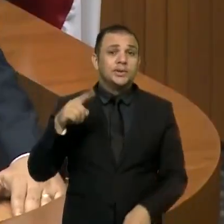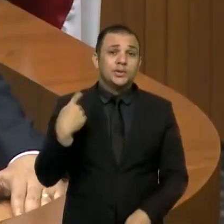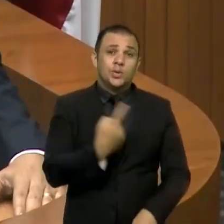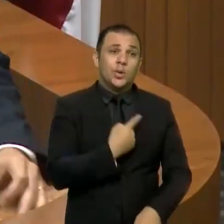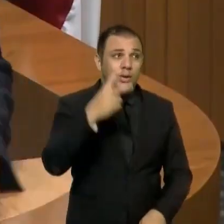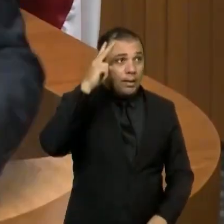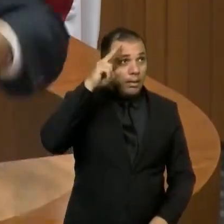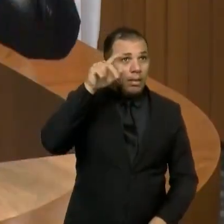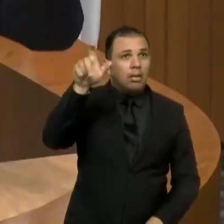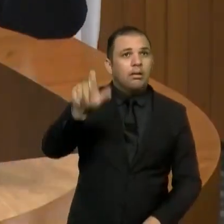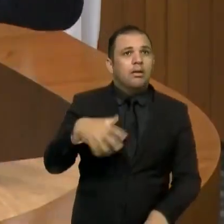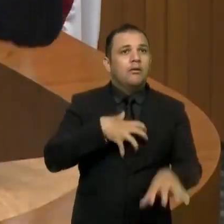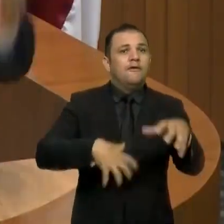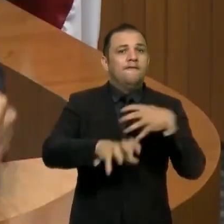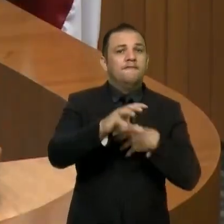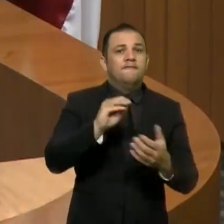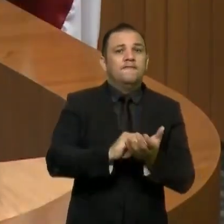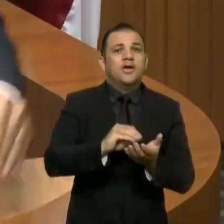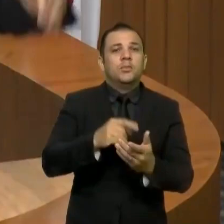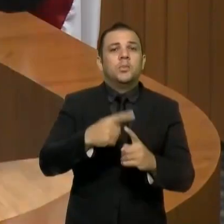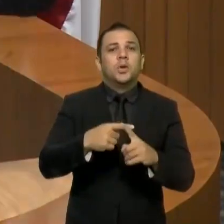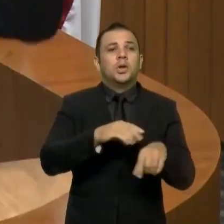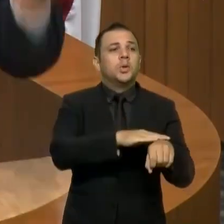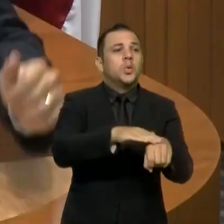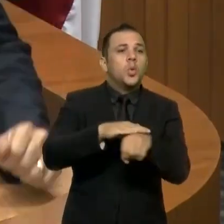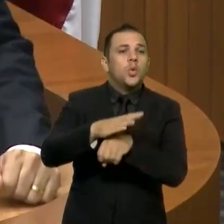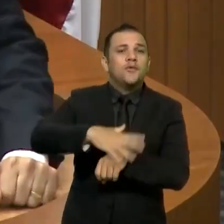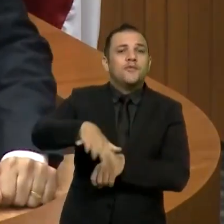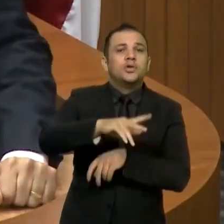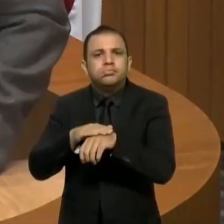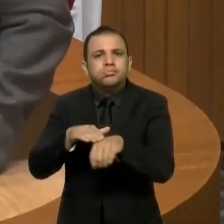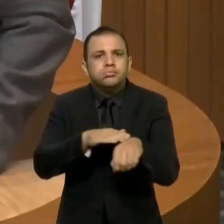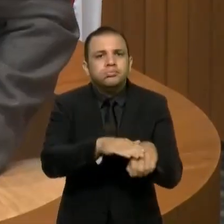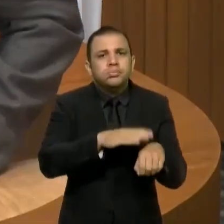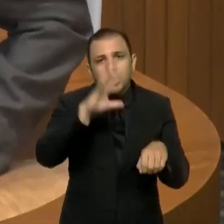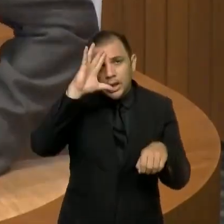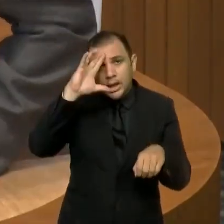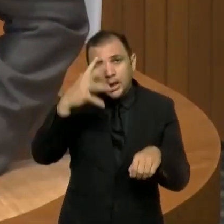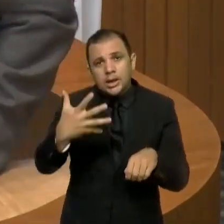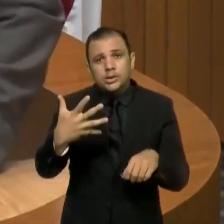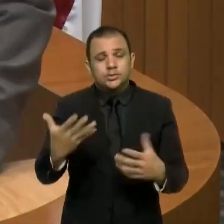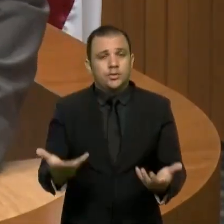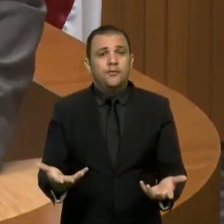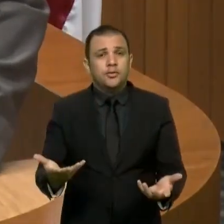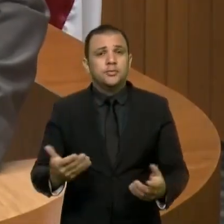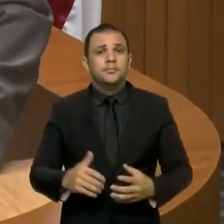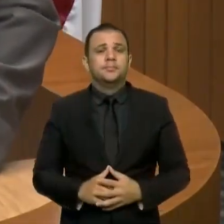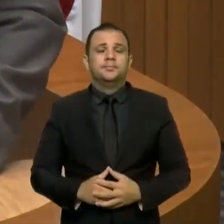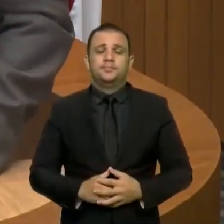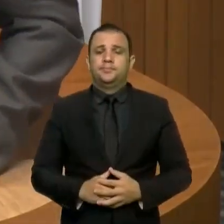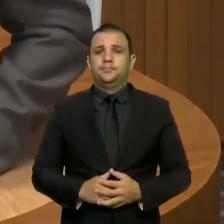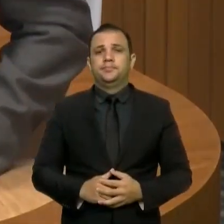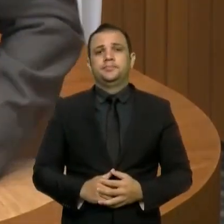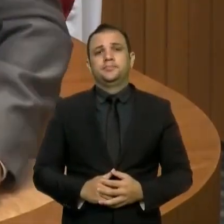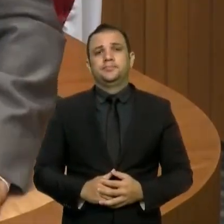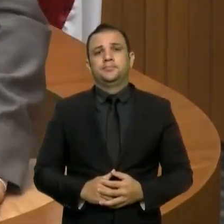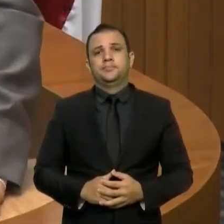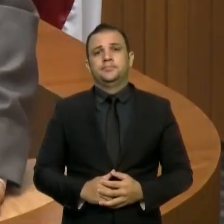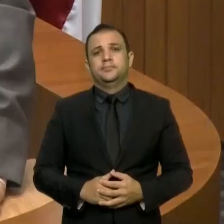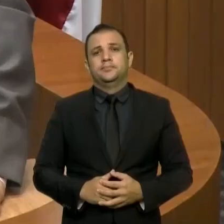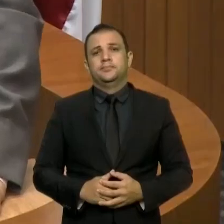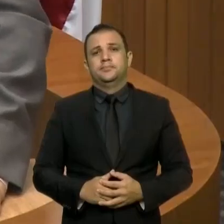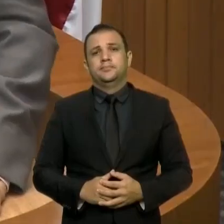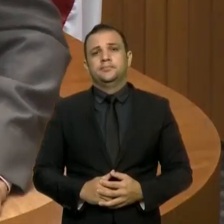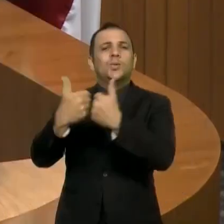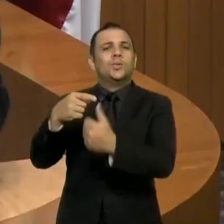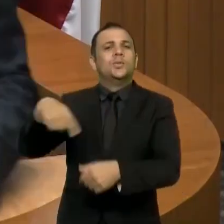Deputados criticaram o suposto aumento nas tarifas dos transportes públicos e pediram soluções à Prefeitura de São Luís no sentido de